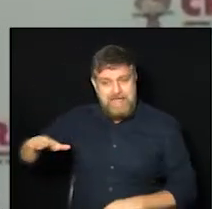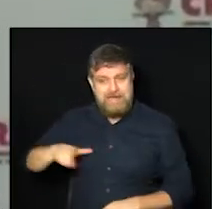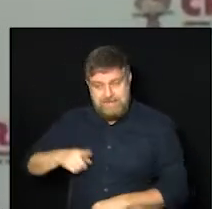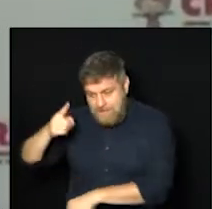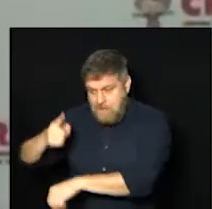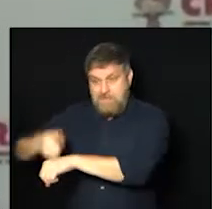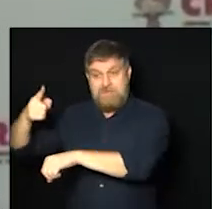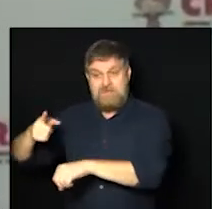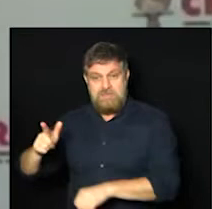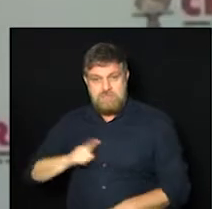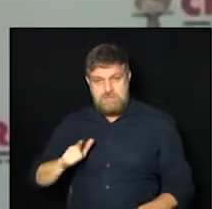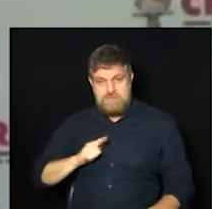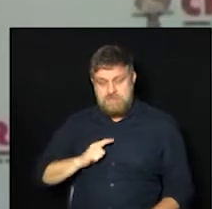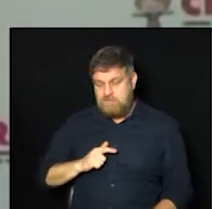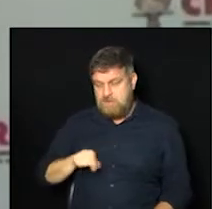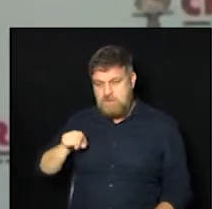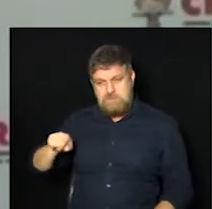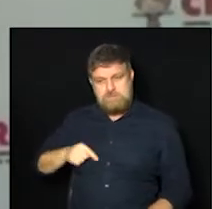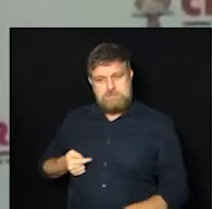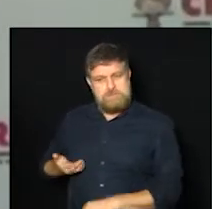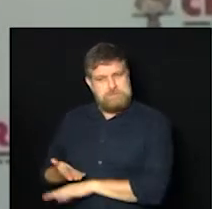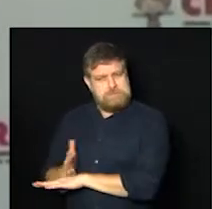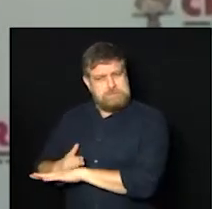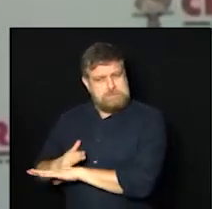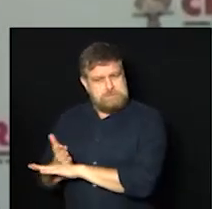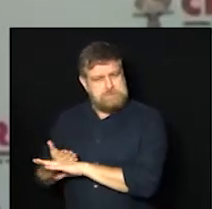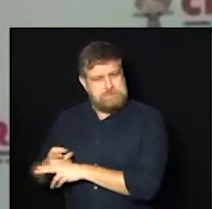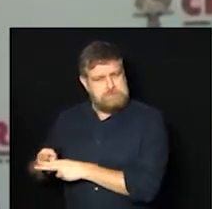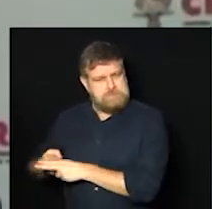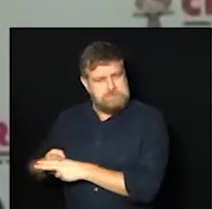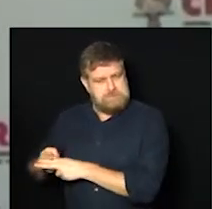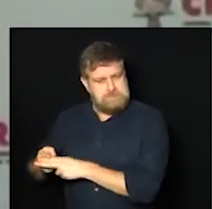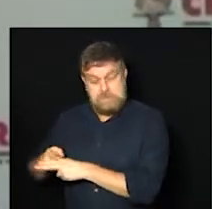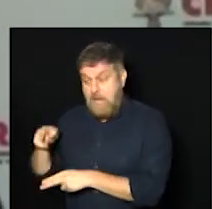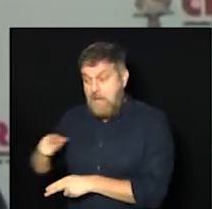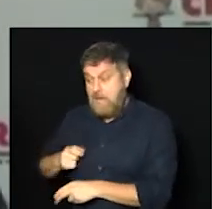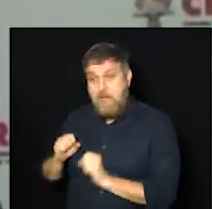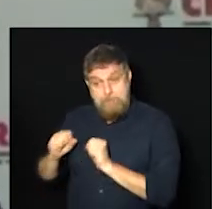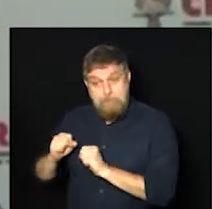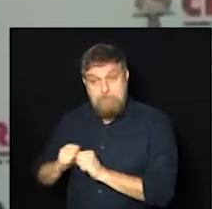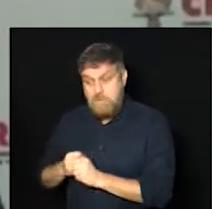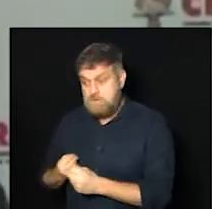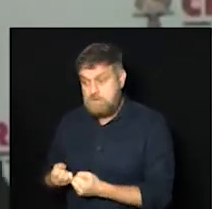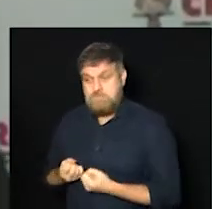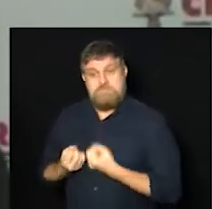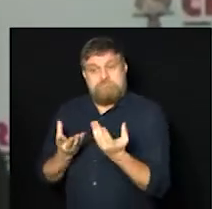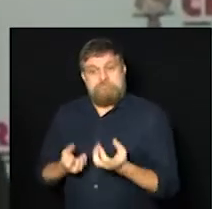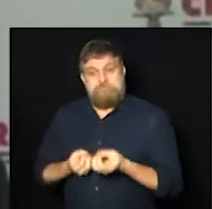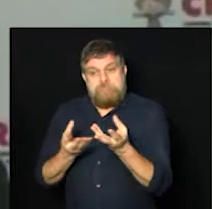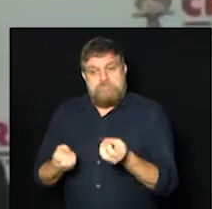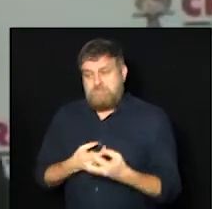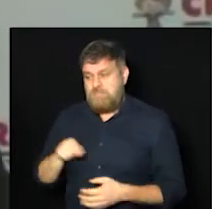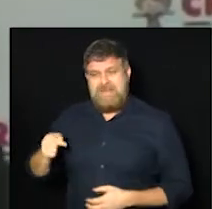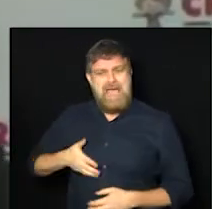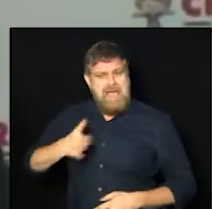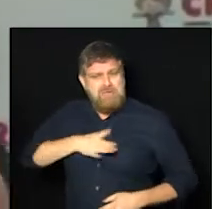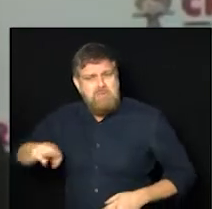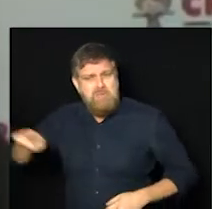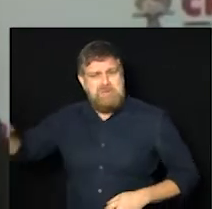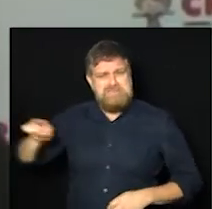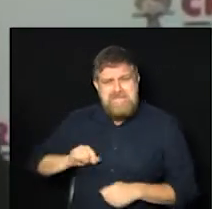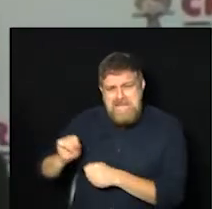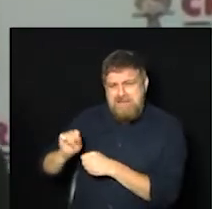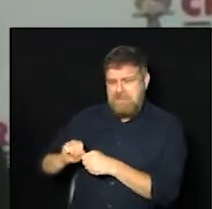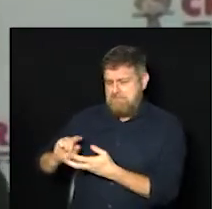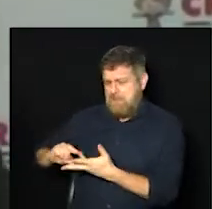momento, se tiver algum tipo de situação acontecendo com ela, ela terá a chance, né, de poder se expressar, de falar que ela não gostou de um toque, que ela não gostou de